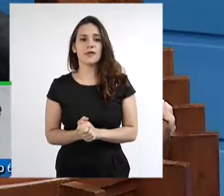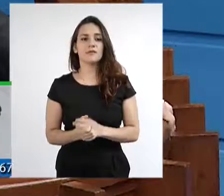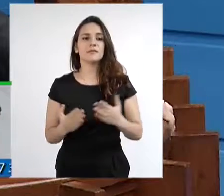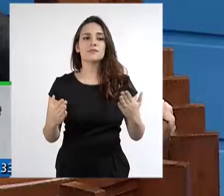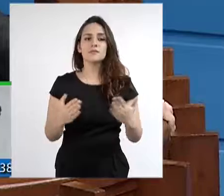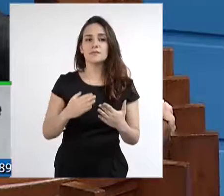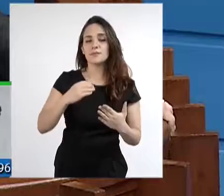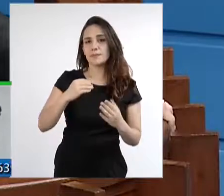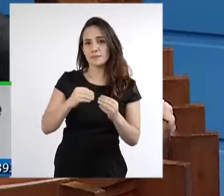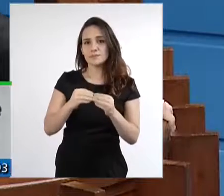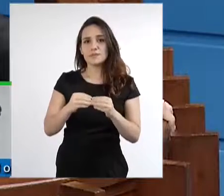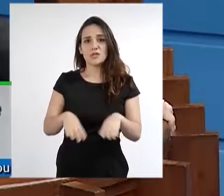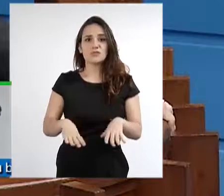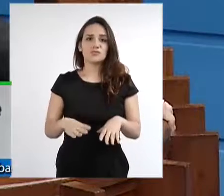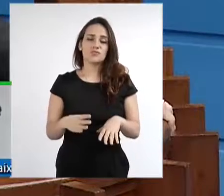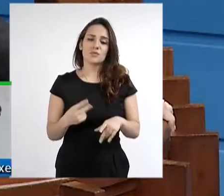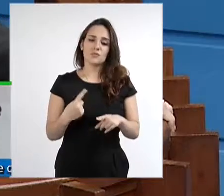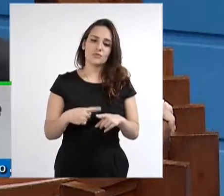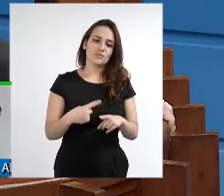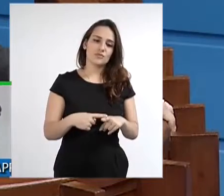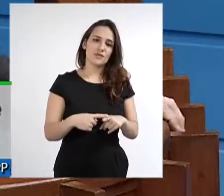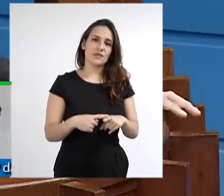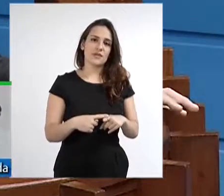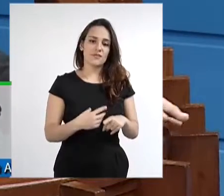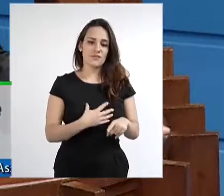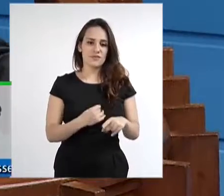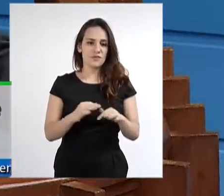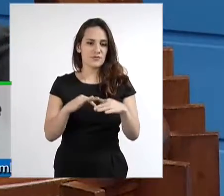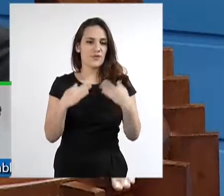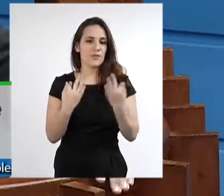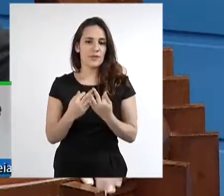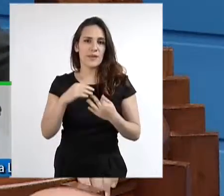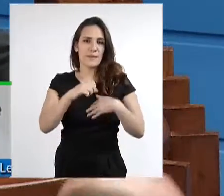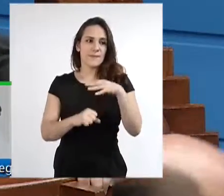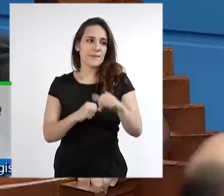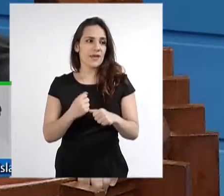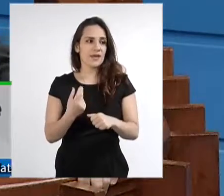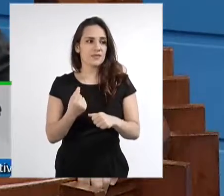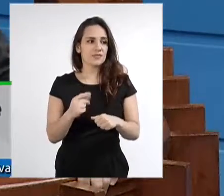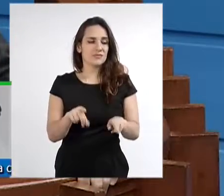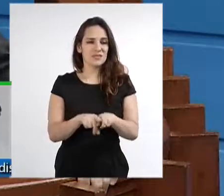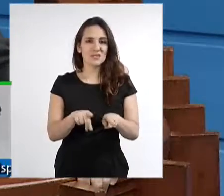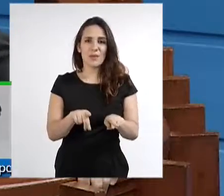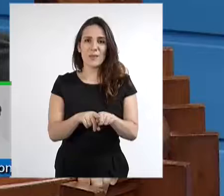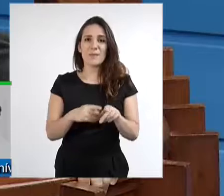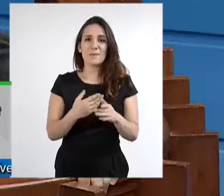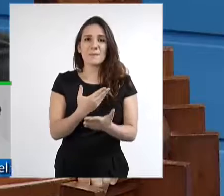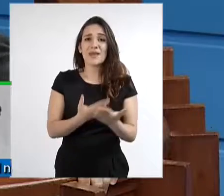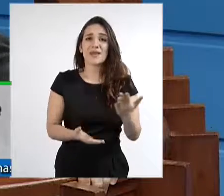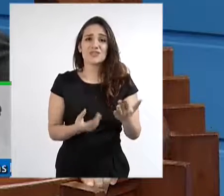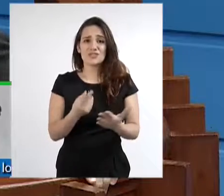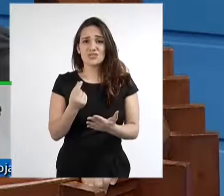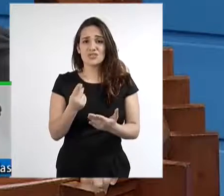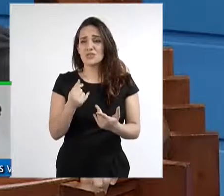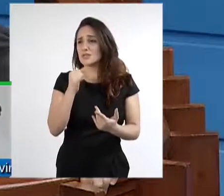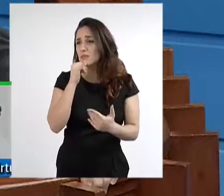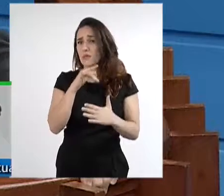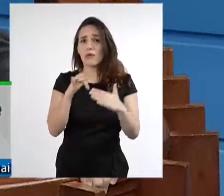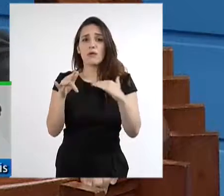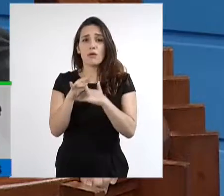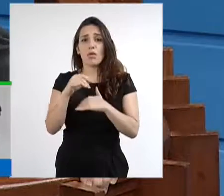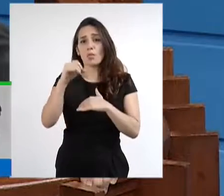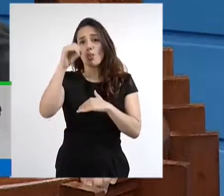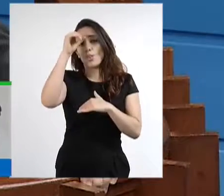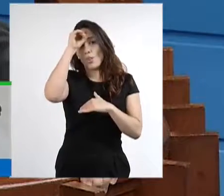sendo lesados economicamente por golpes digitais, por golpes de